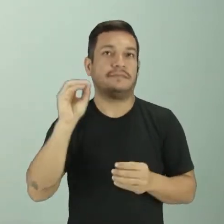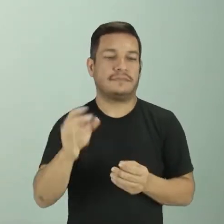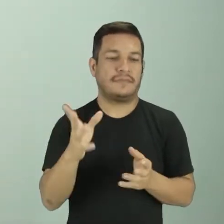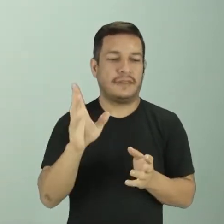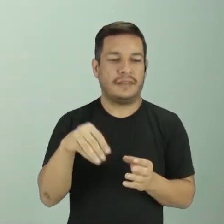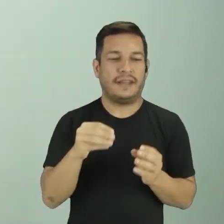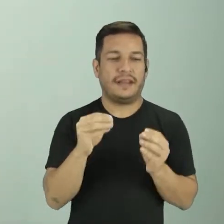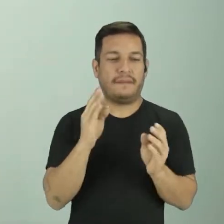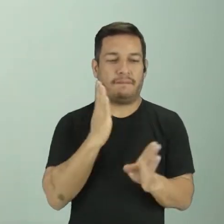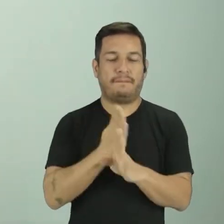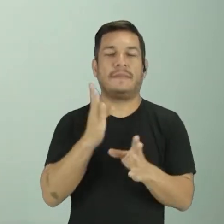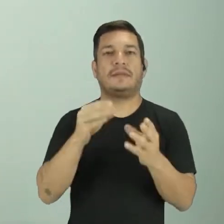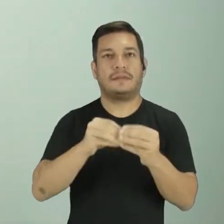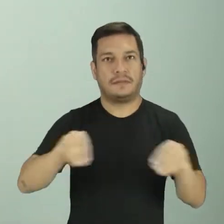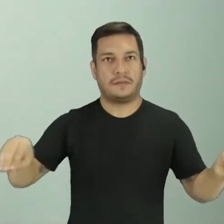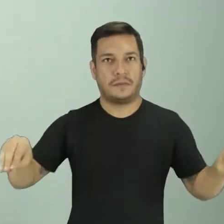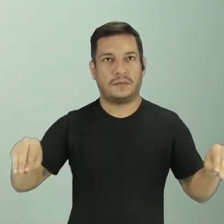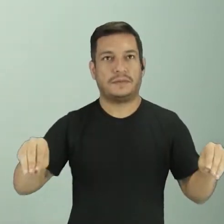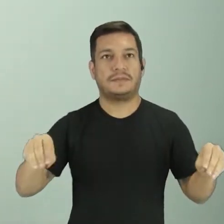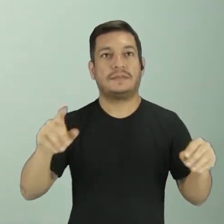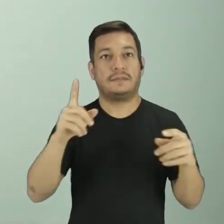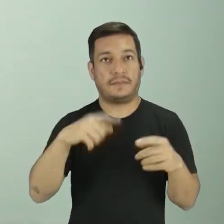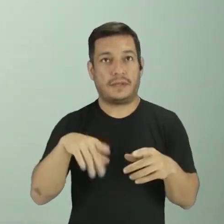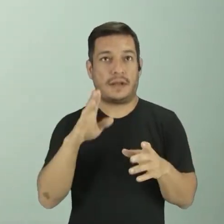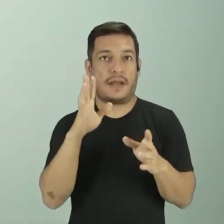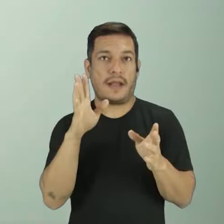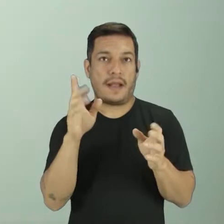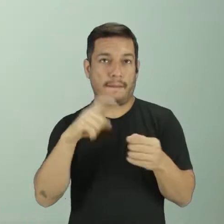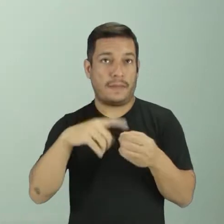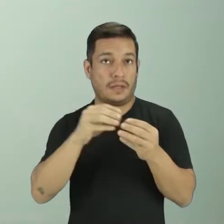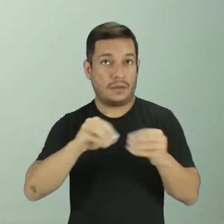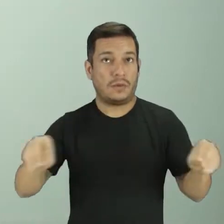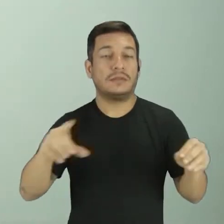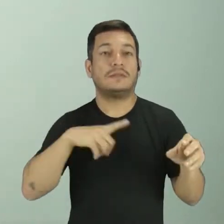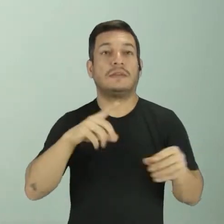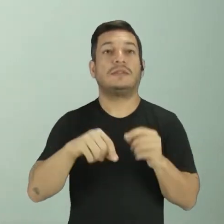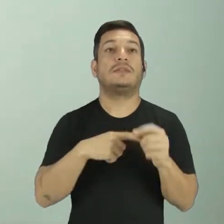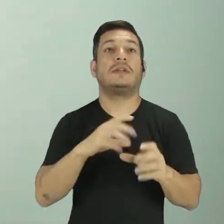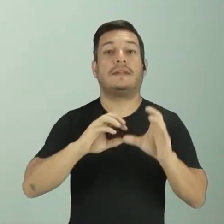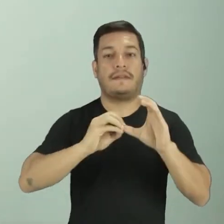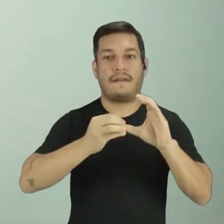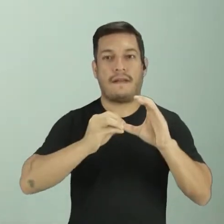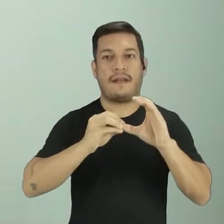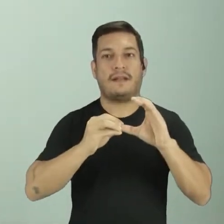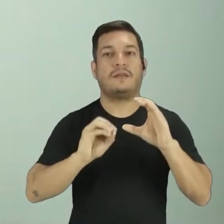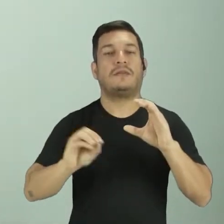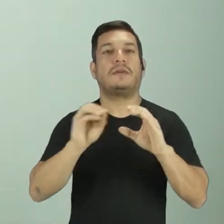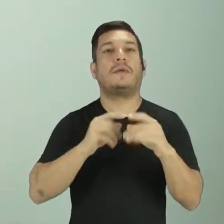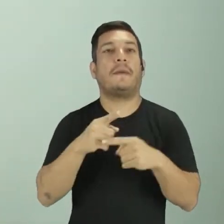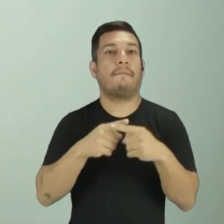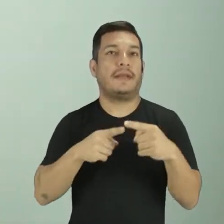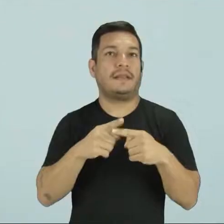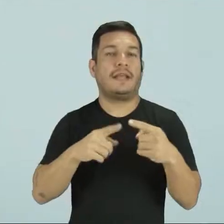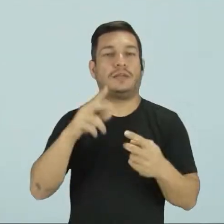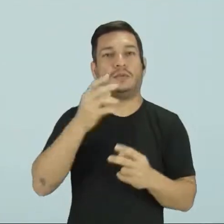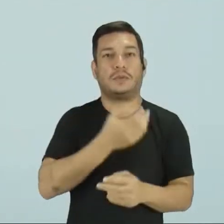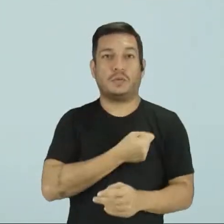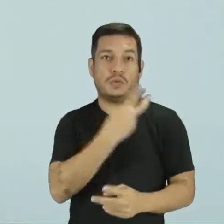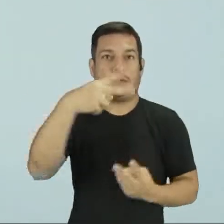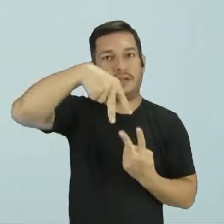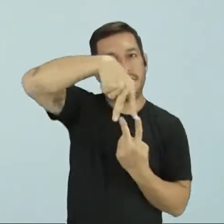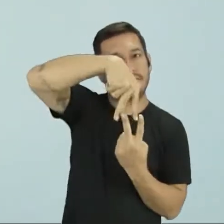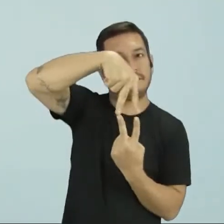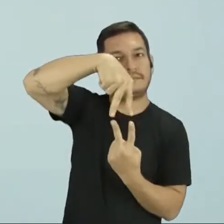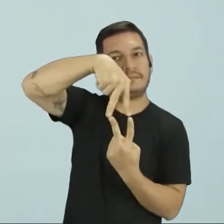para a meiose é que na meiose nós vamos gerar células filhas com a metade do número dos cromossomos.